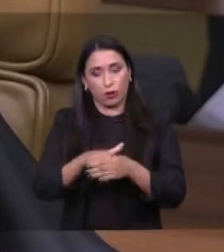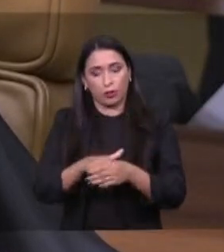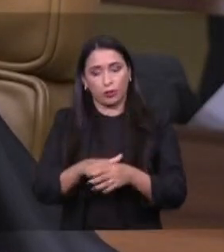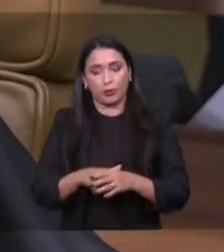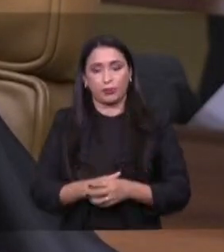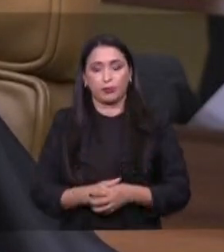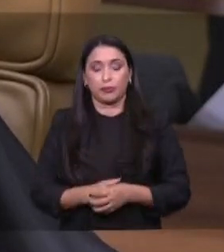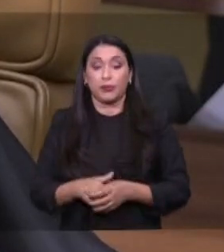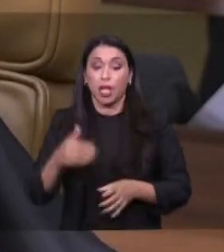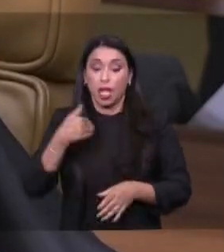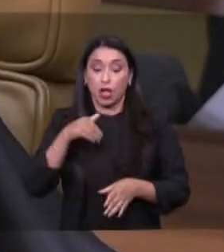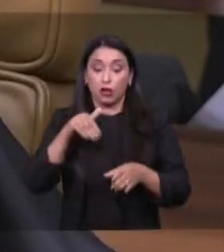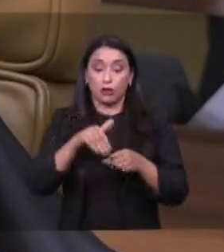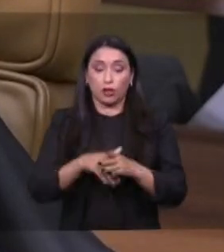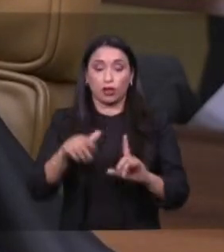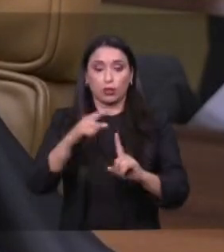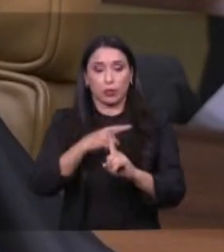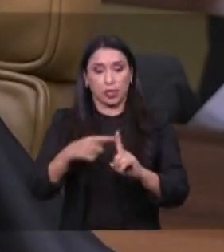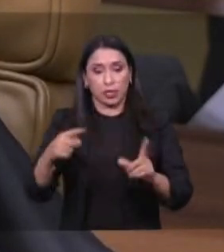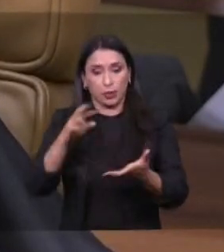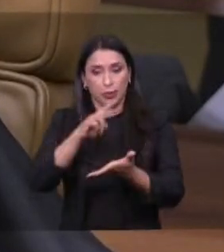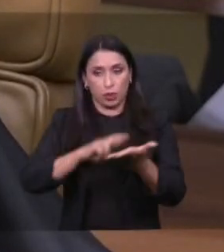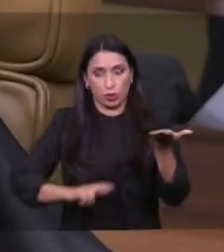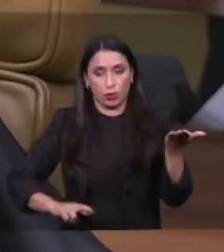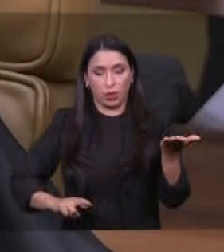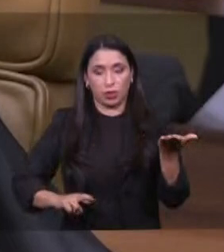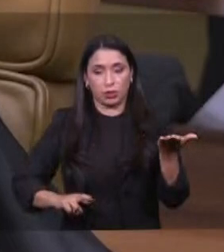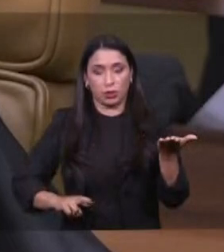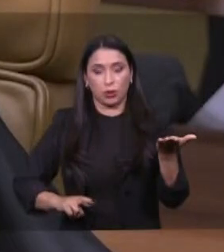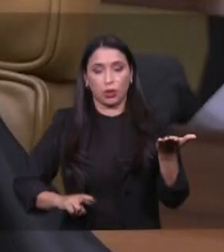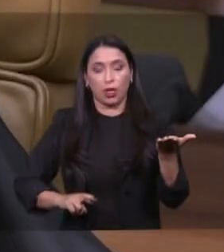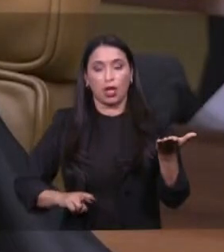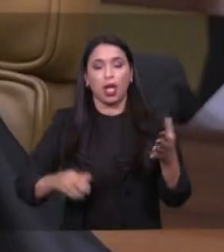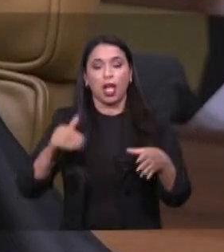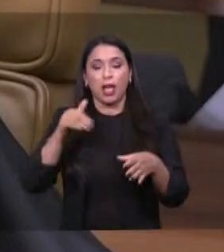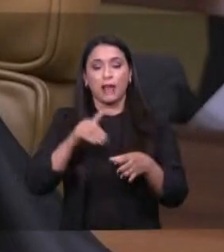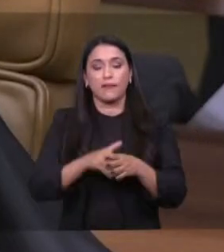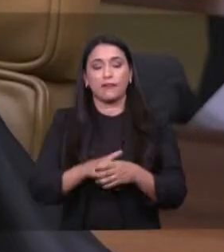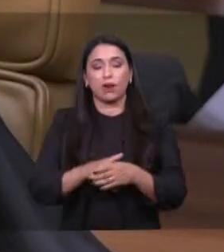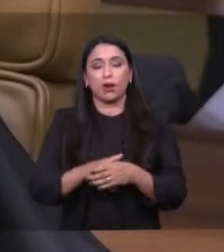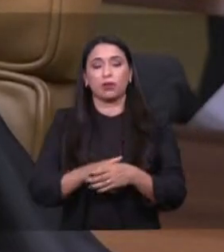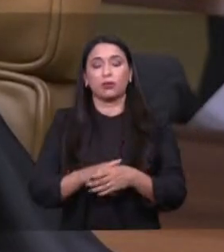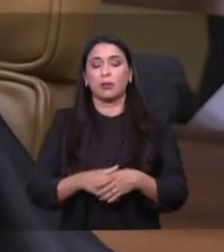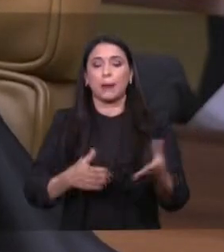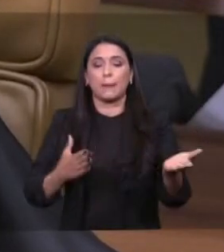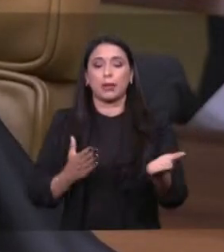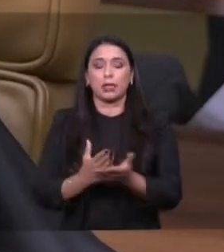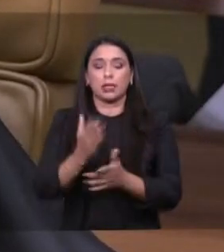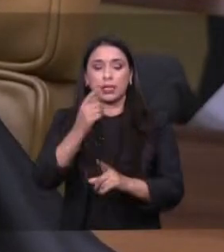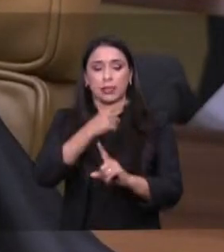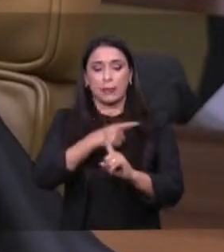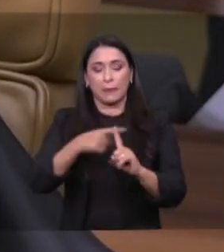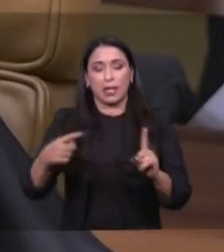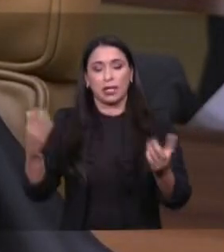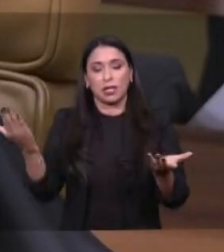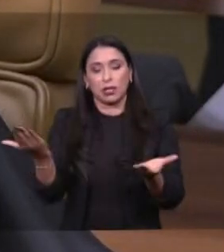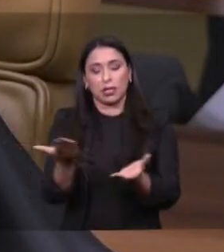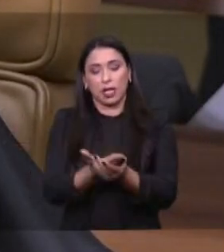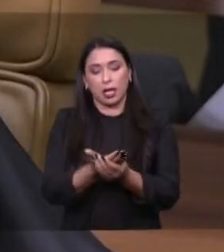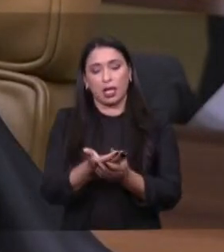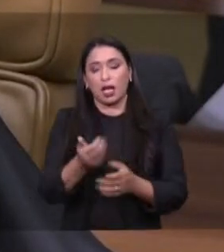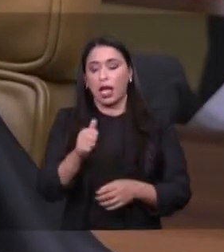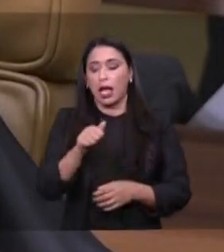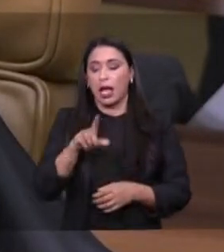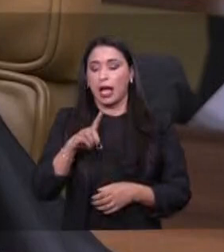colocado. Acompanho parcialmente o relator e voto pela parcial procedência das ações diretas